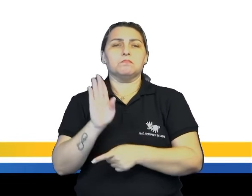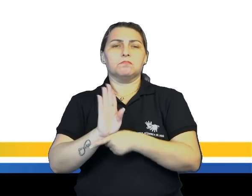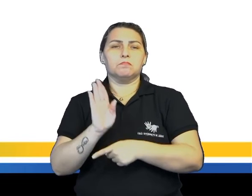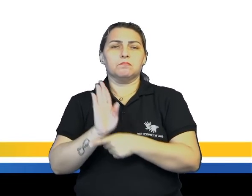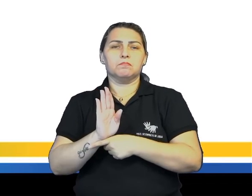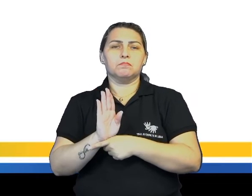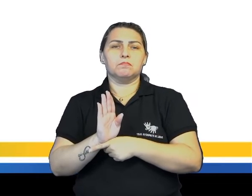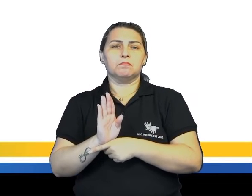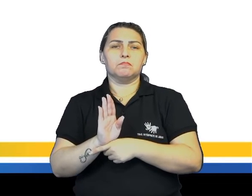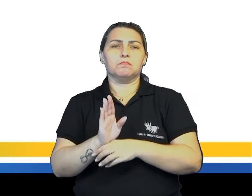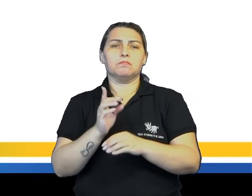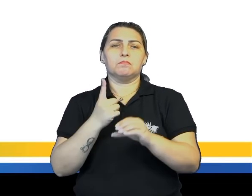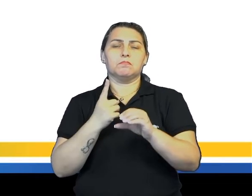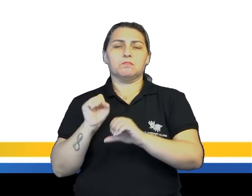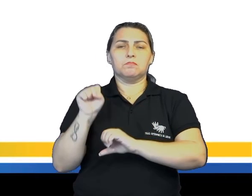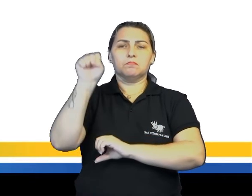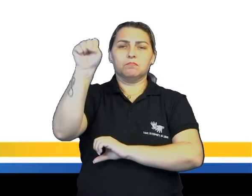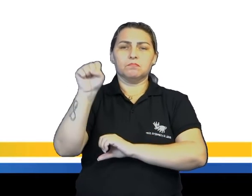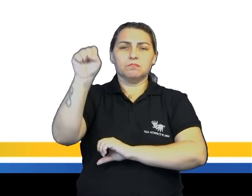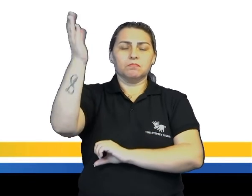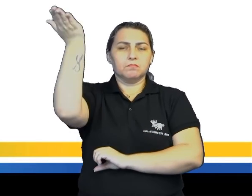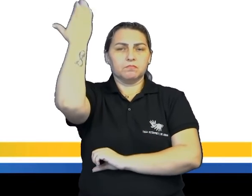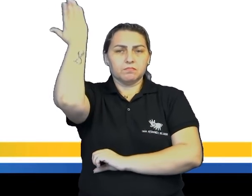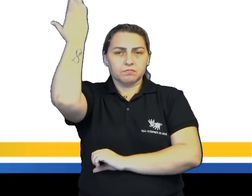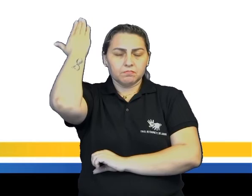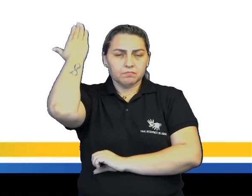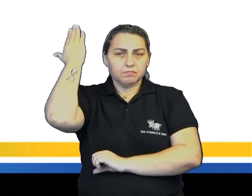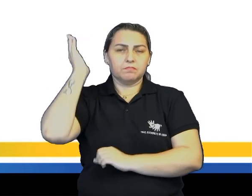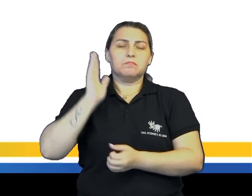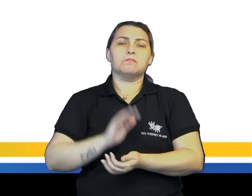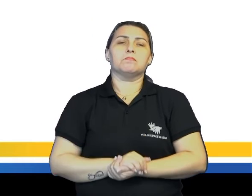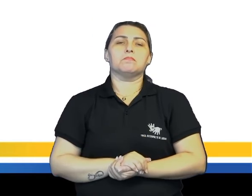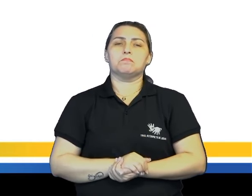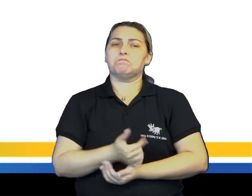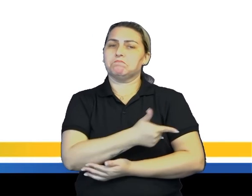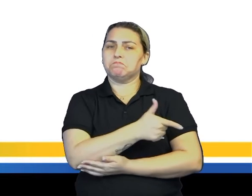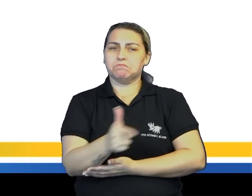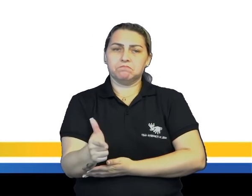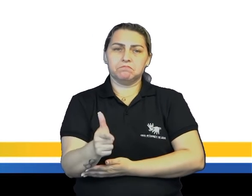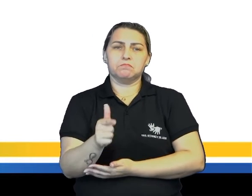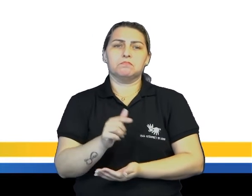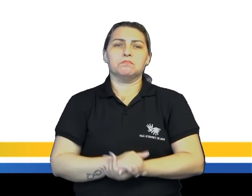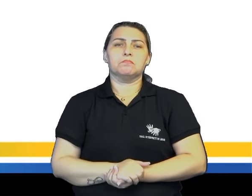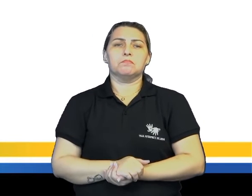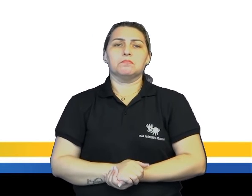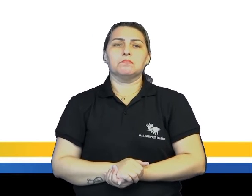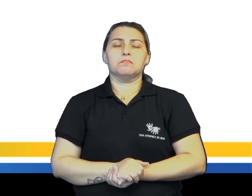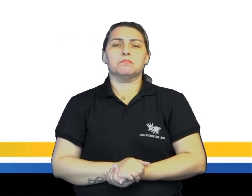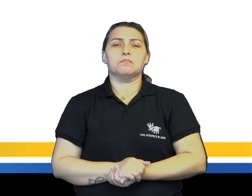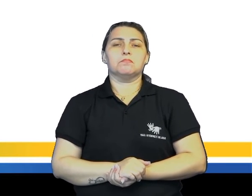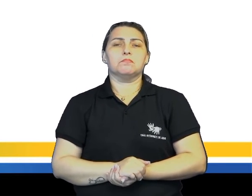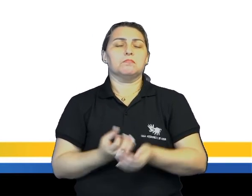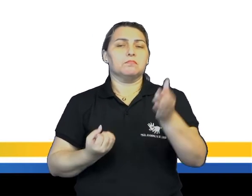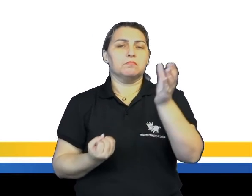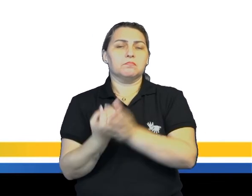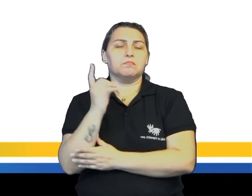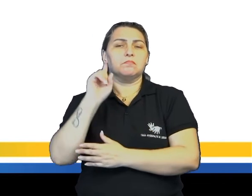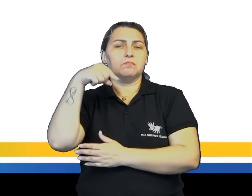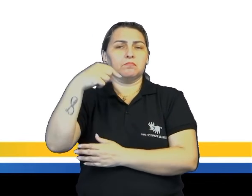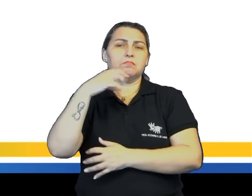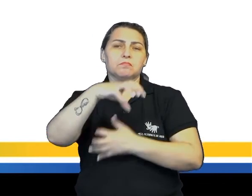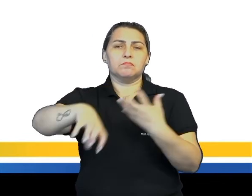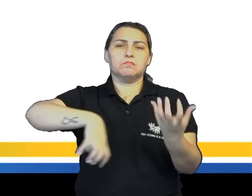B, comunismo primitivo. Nesse tempo o comunismo não tinha nem nascido, né? comunismo vai nascer aí depois